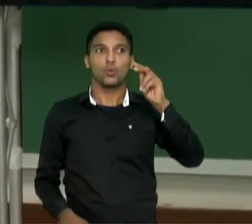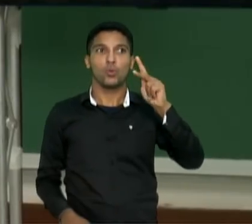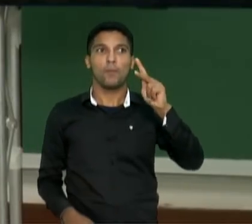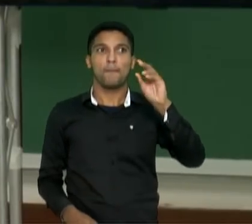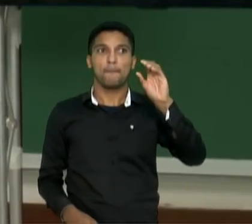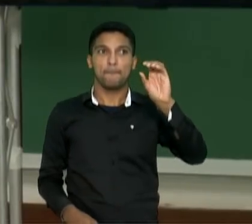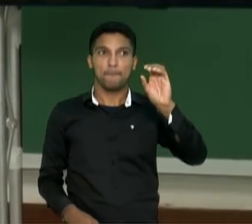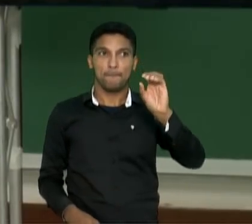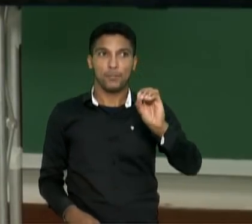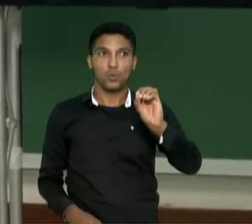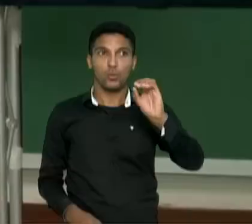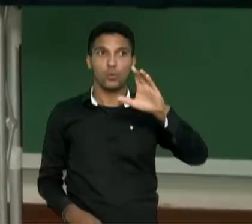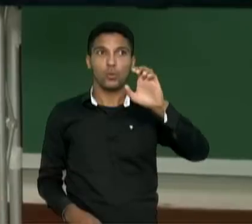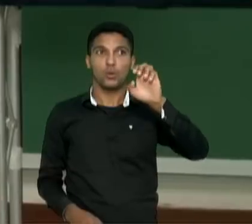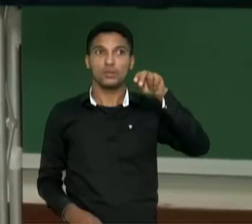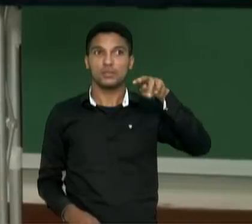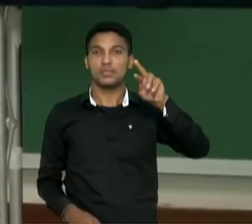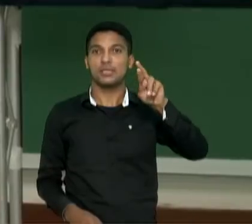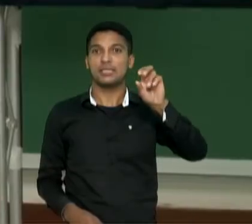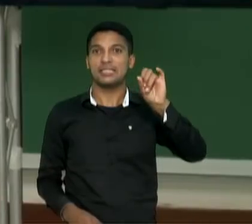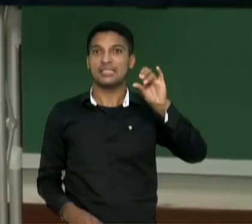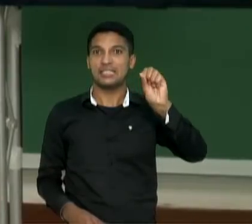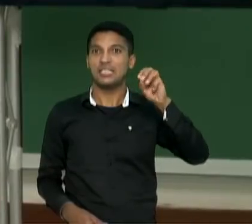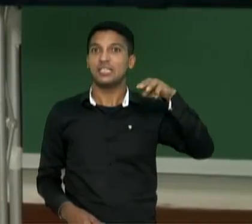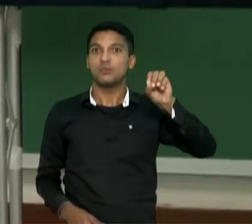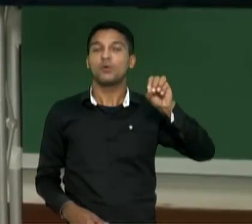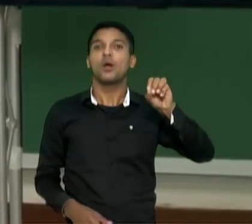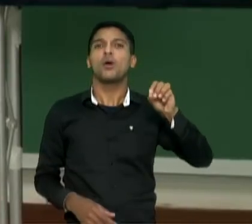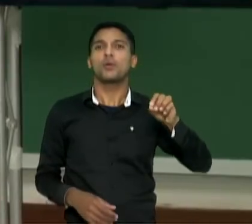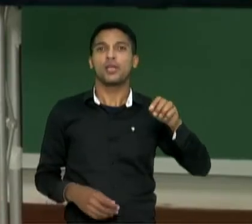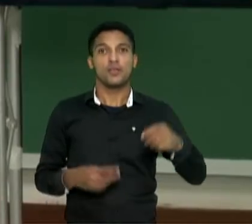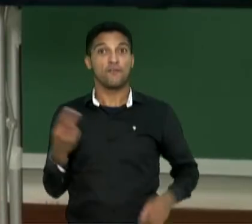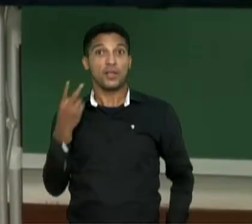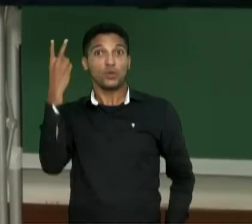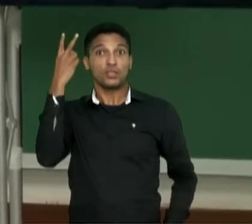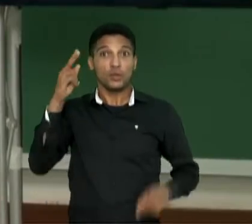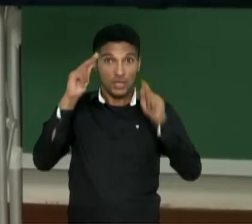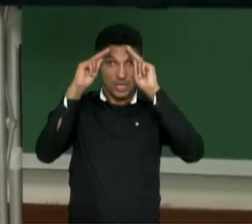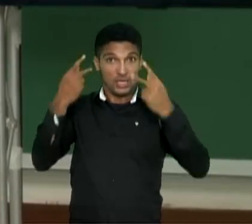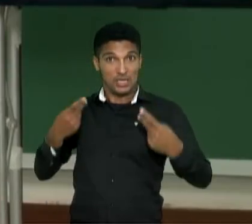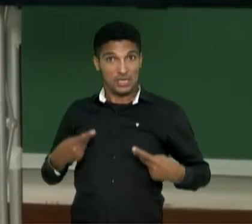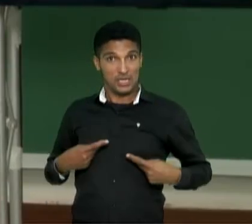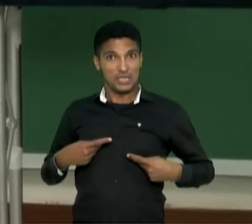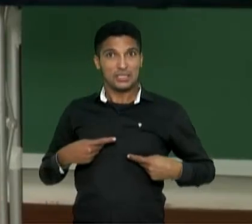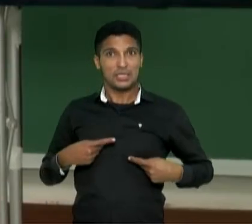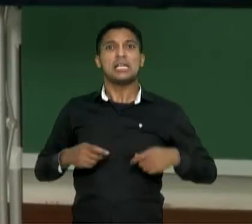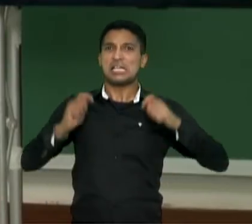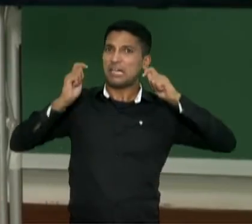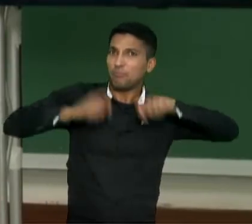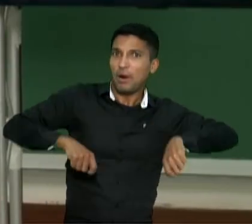humana mesmo, seja artística, seja científica. Só que acontece,